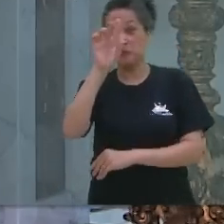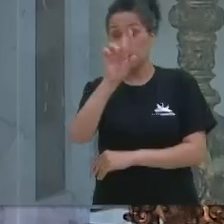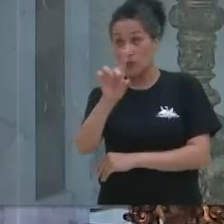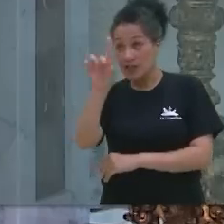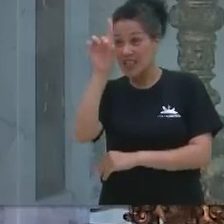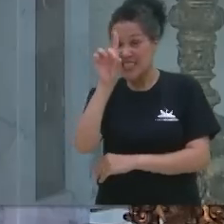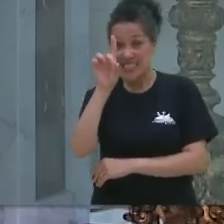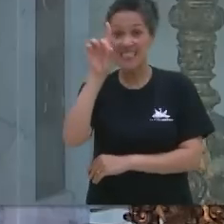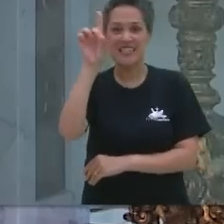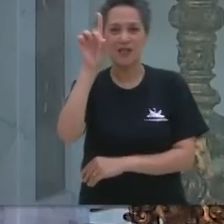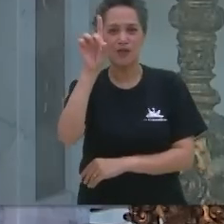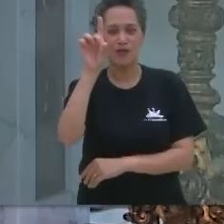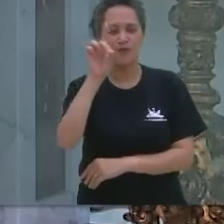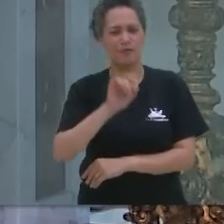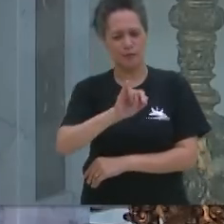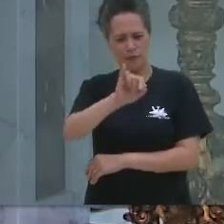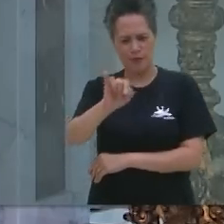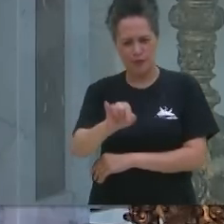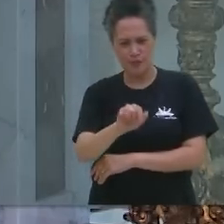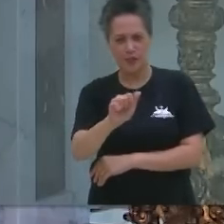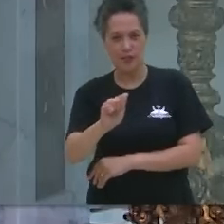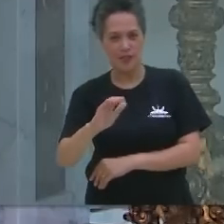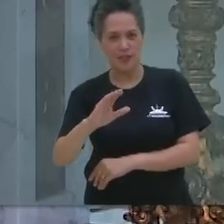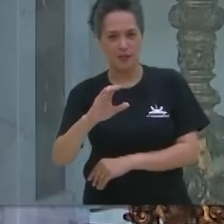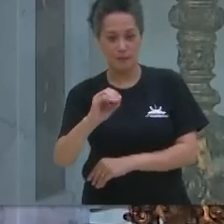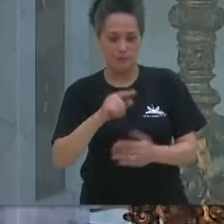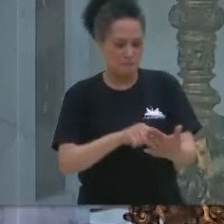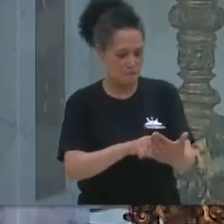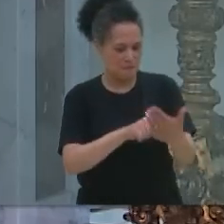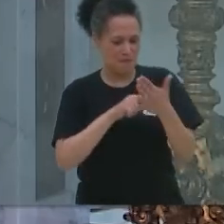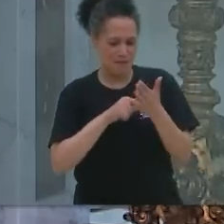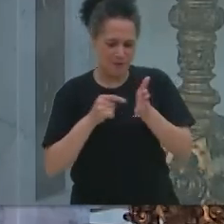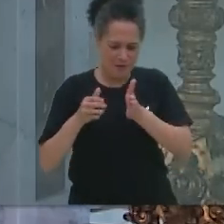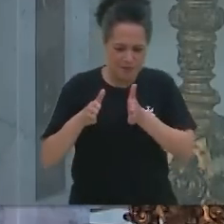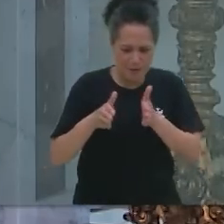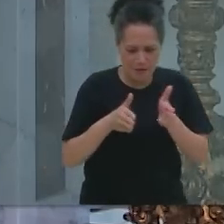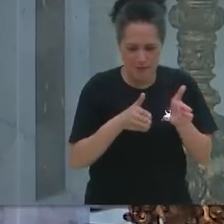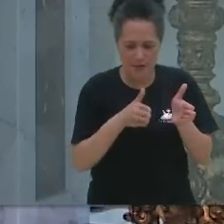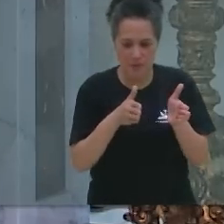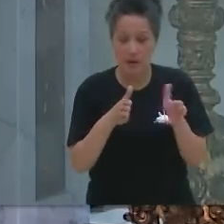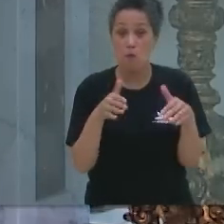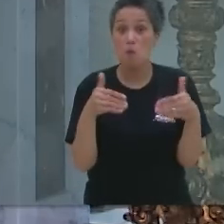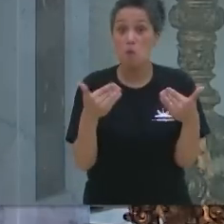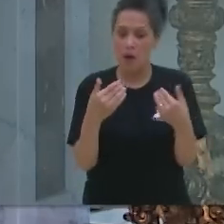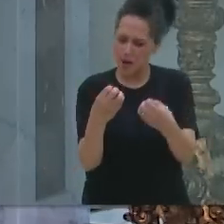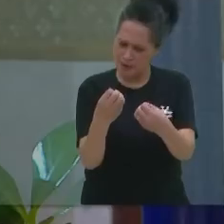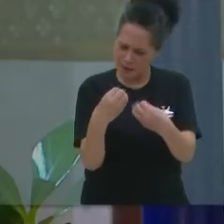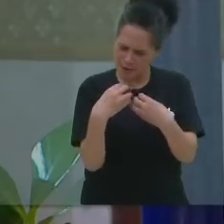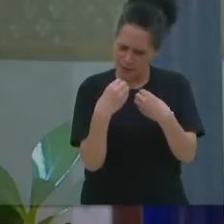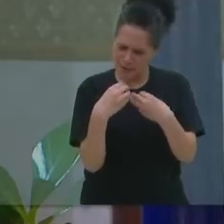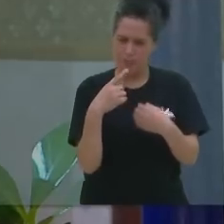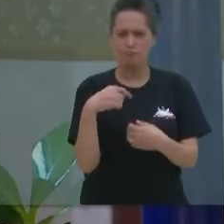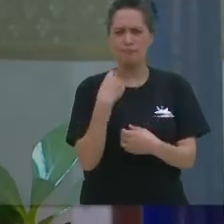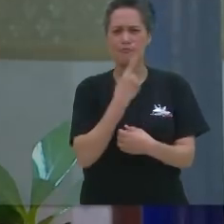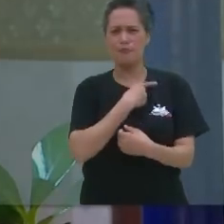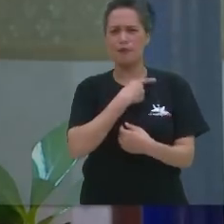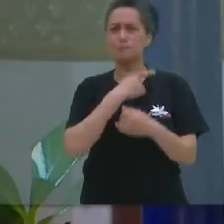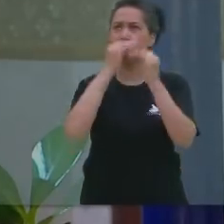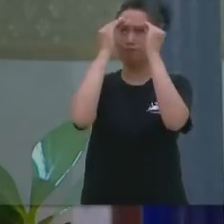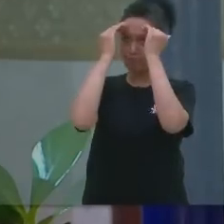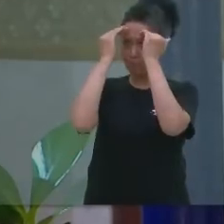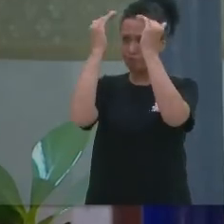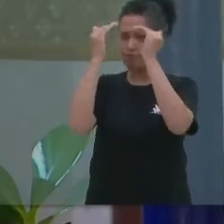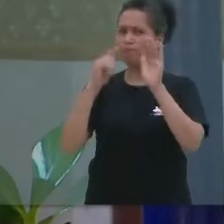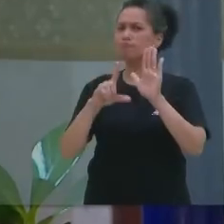nos mostre seus caminhos e nos ensine a cumprir seus preceitos. Porque de